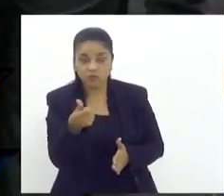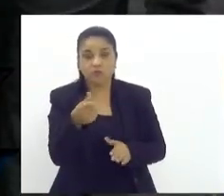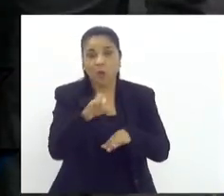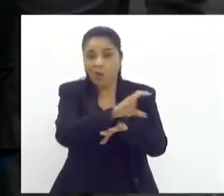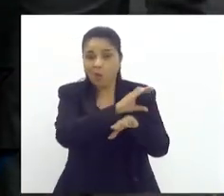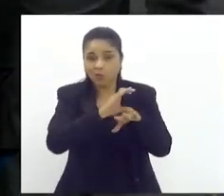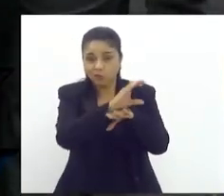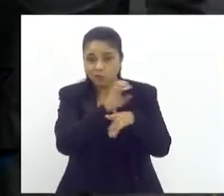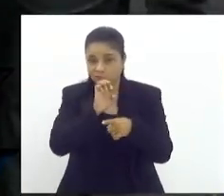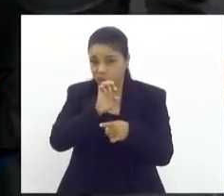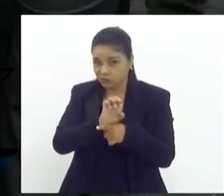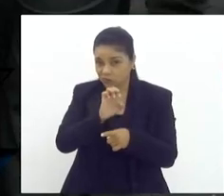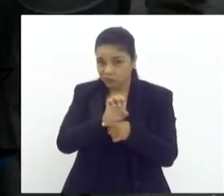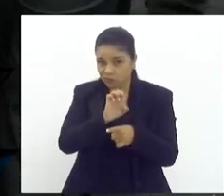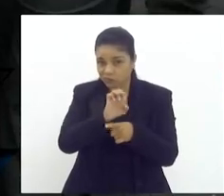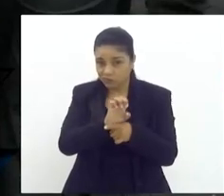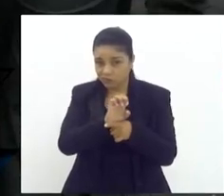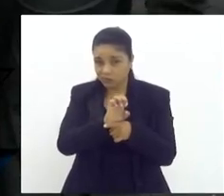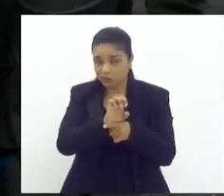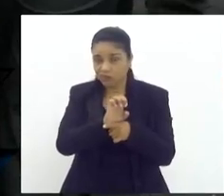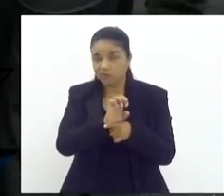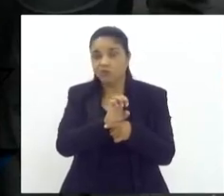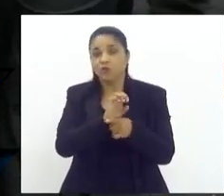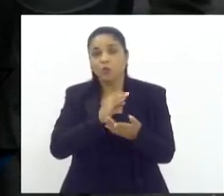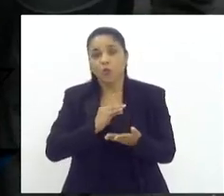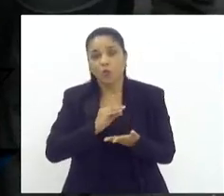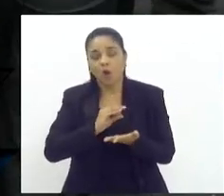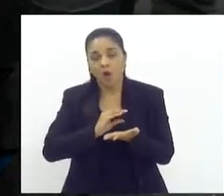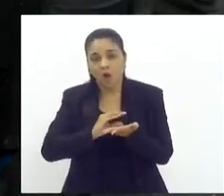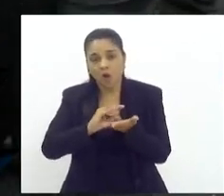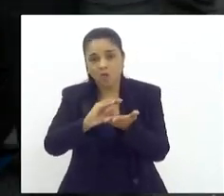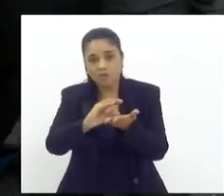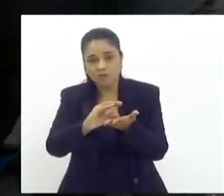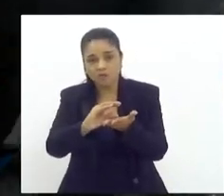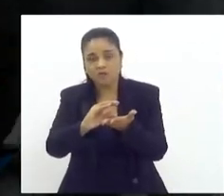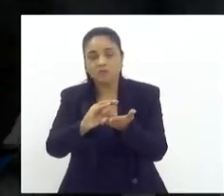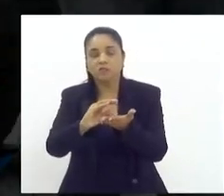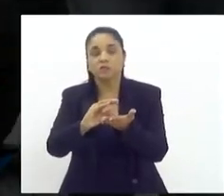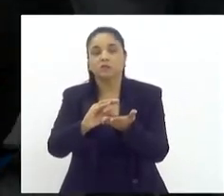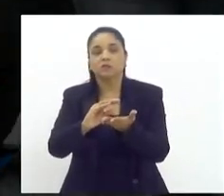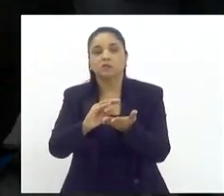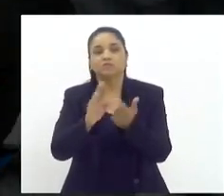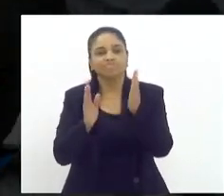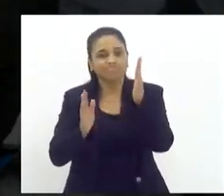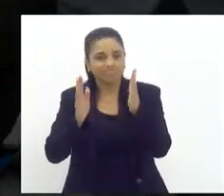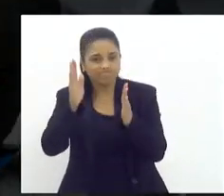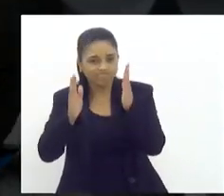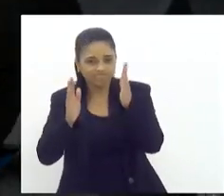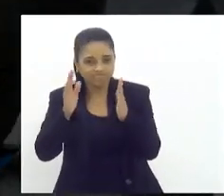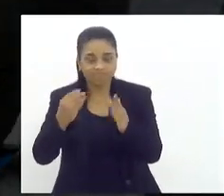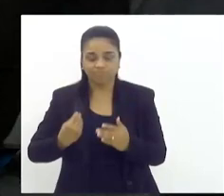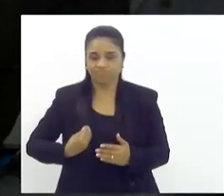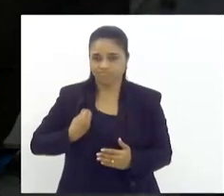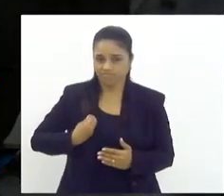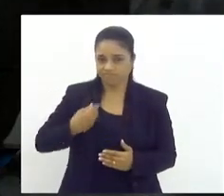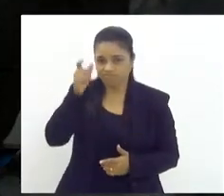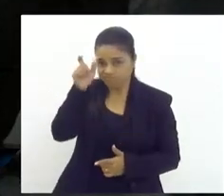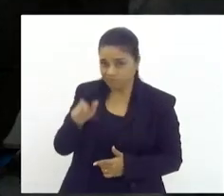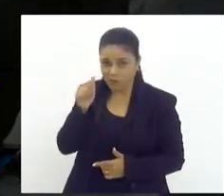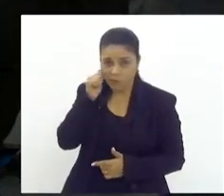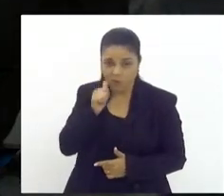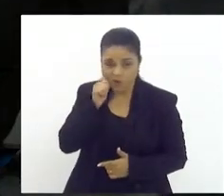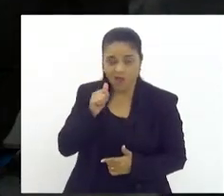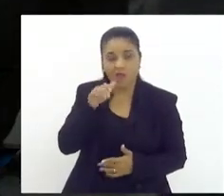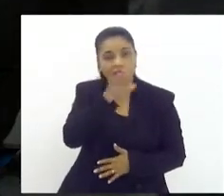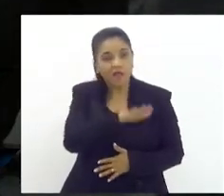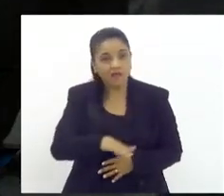Estado instituindo um auxílio provisório para subsistência da mulher e da criança vítima